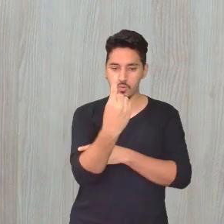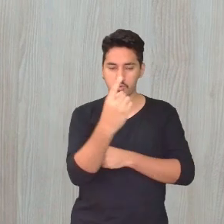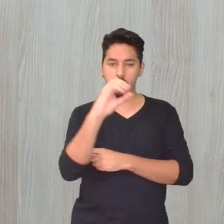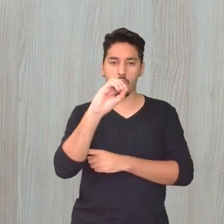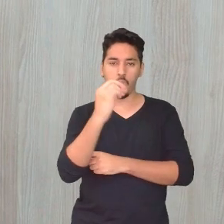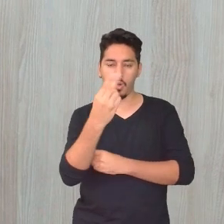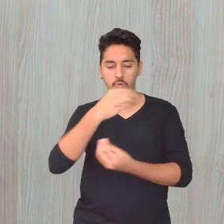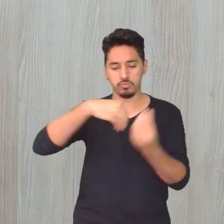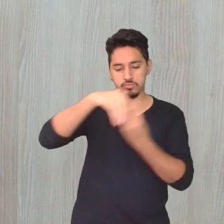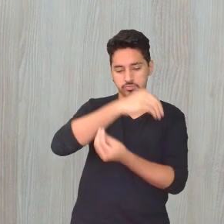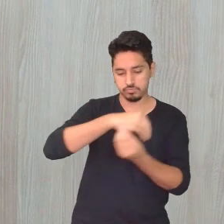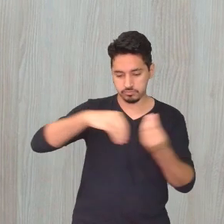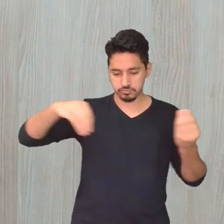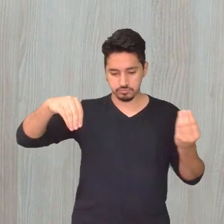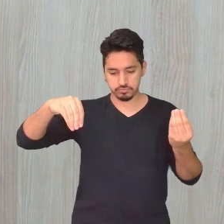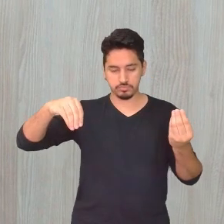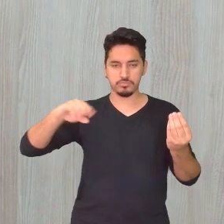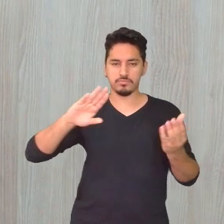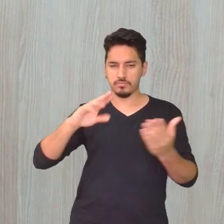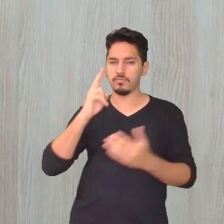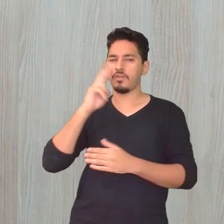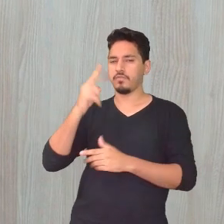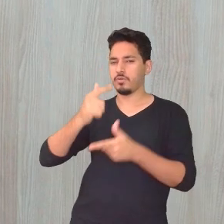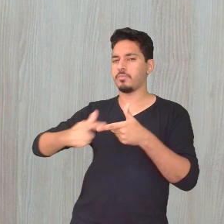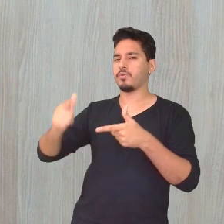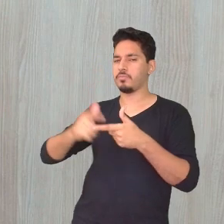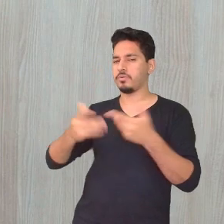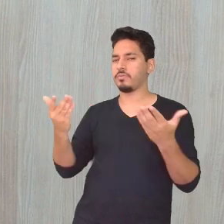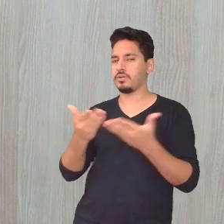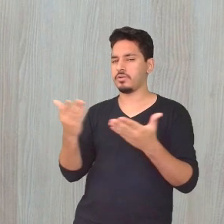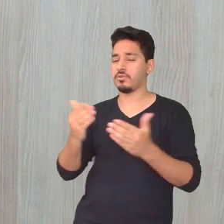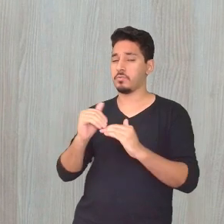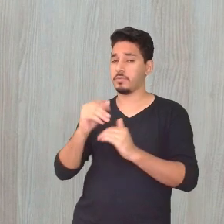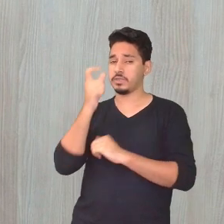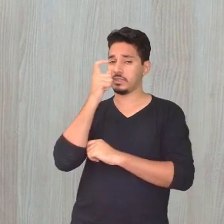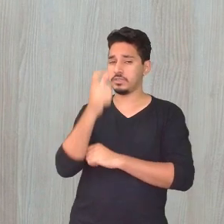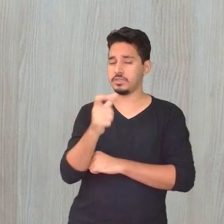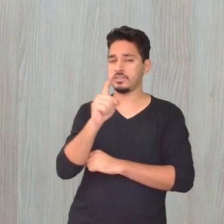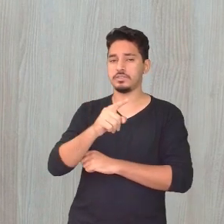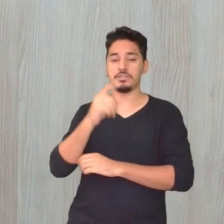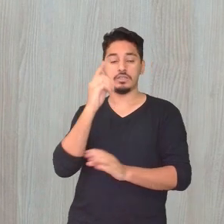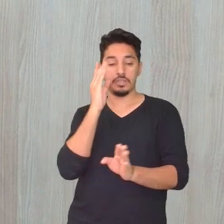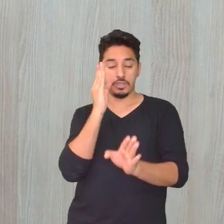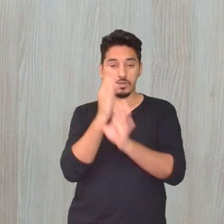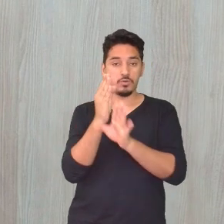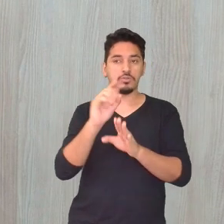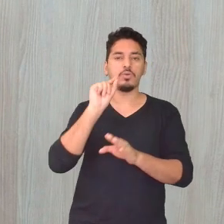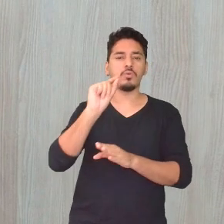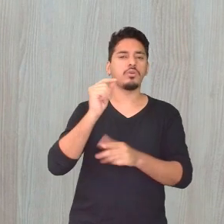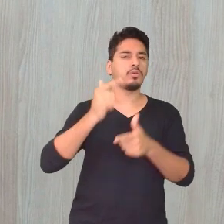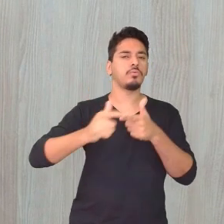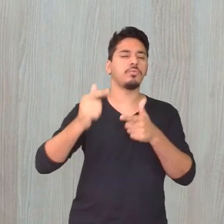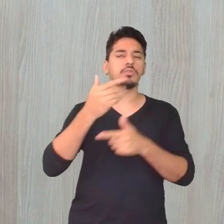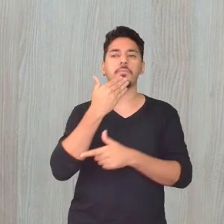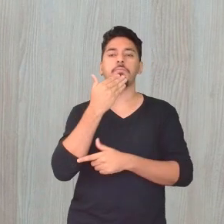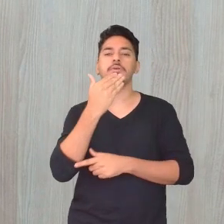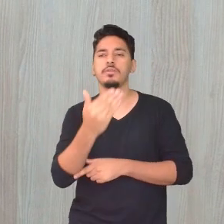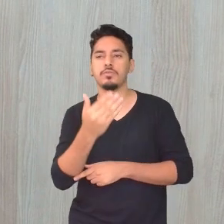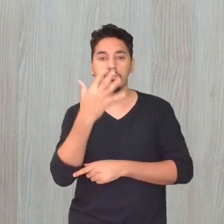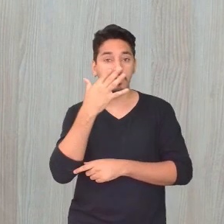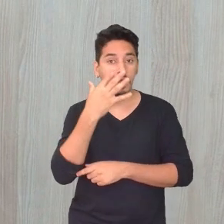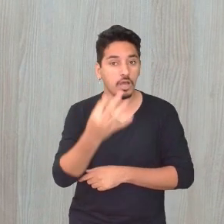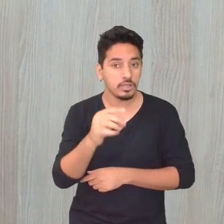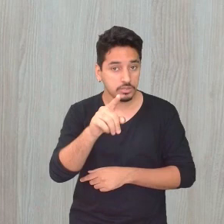E aí? Mas vamos ver o problema. Acho que agora mais interessante é a gente encontrar o que o problema está pedindo. Eu estou